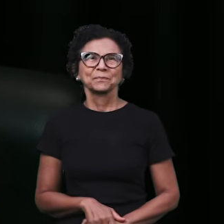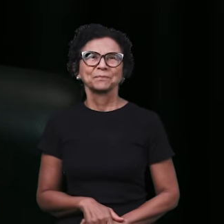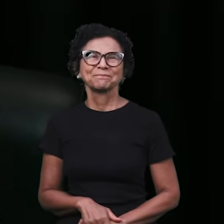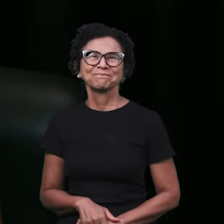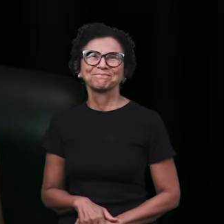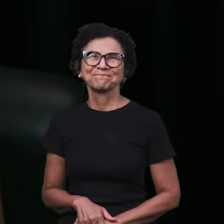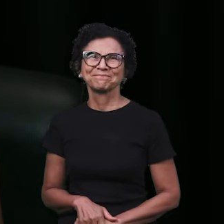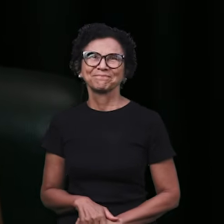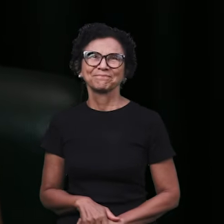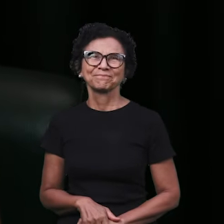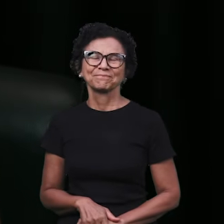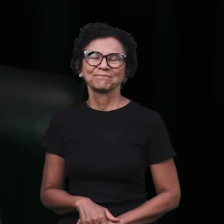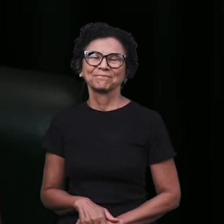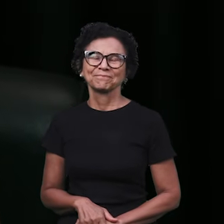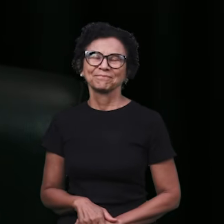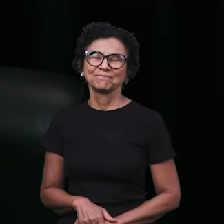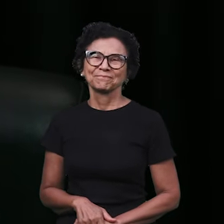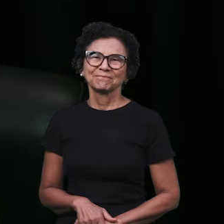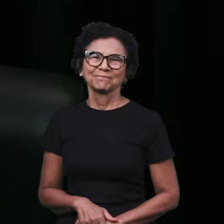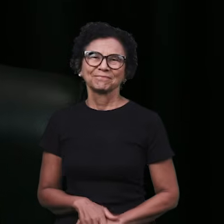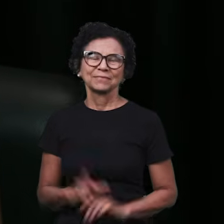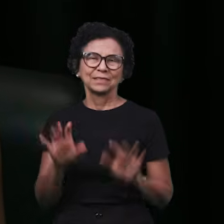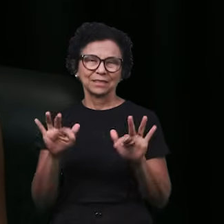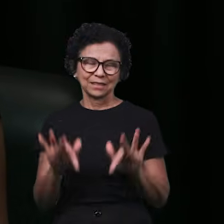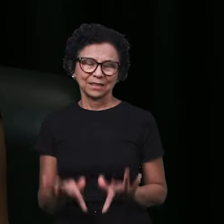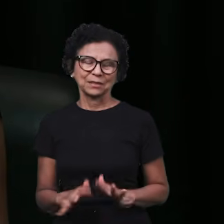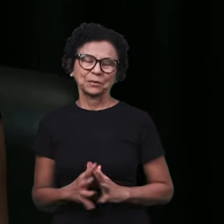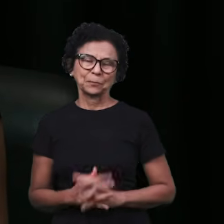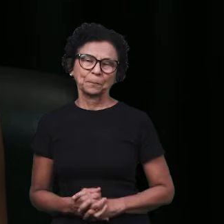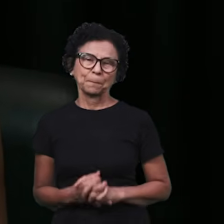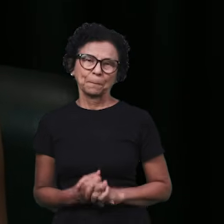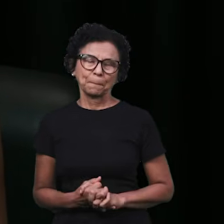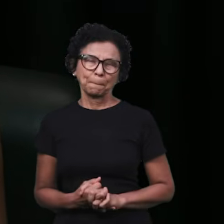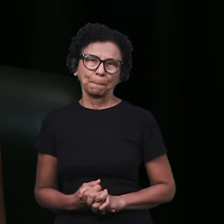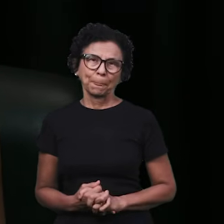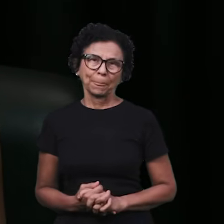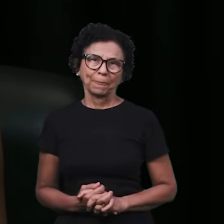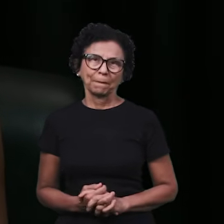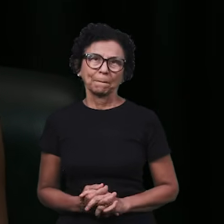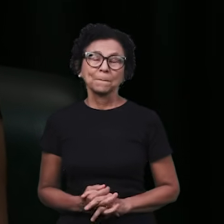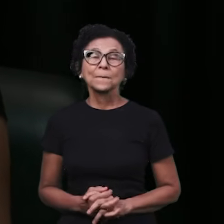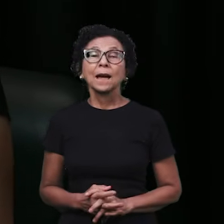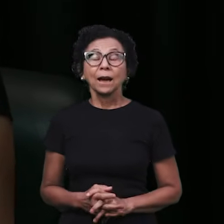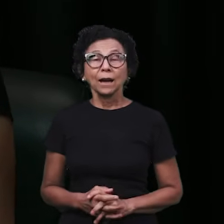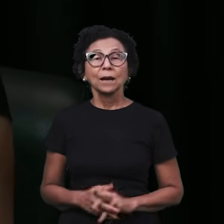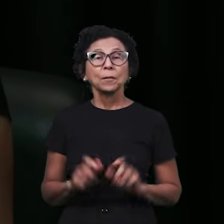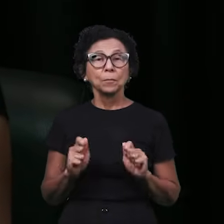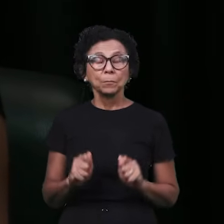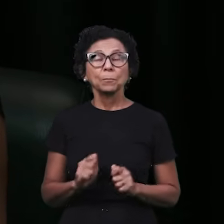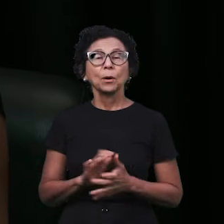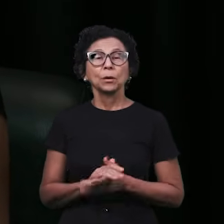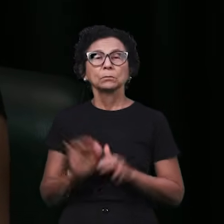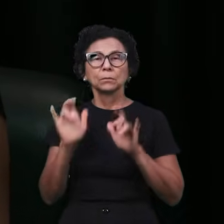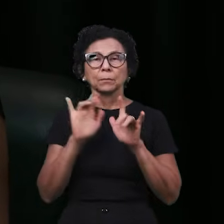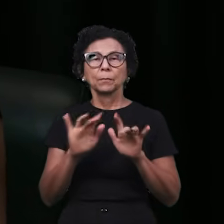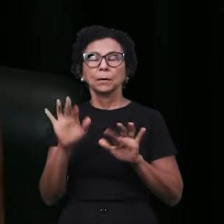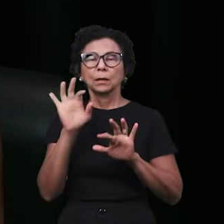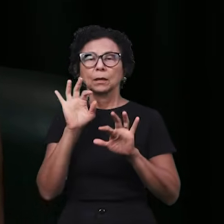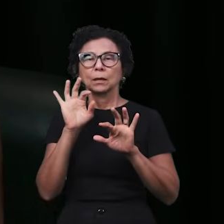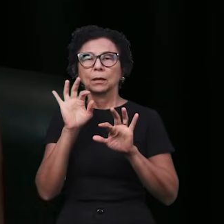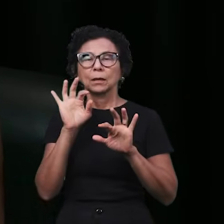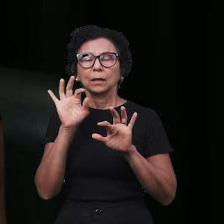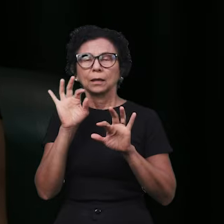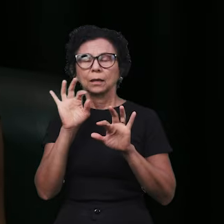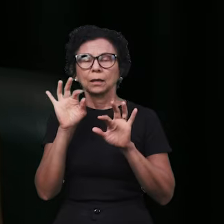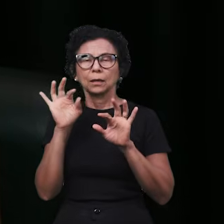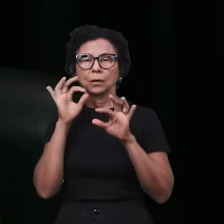tempo. Mas nós vamos encerrando por hoje esse episódio. E deixa aqui nos comentários próximos temas, ou então manda lá a mensagem no nosso